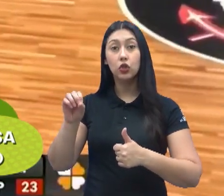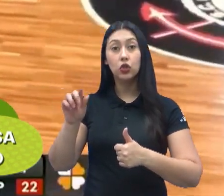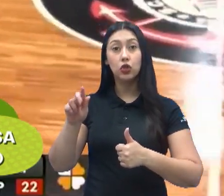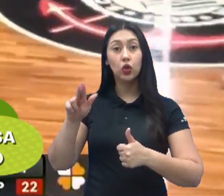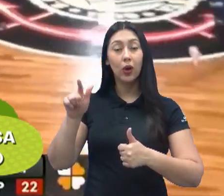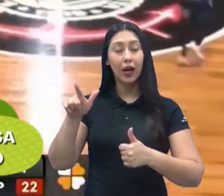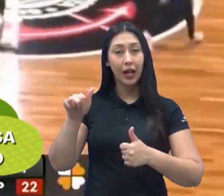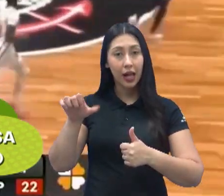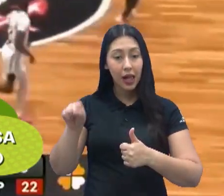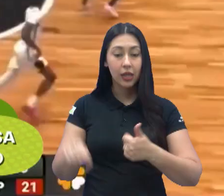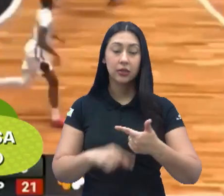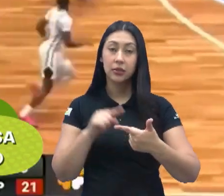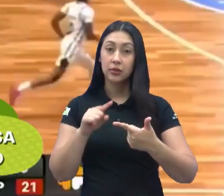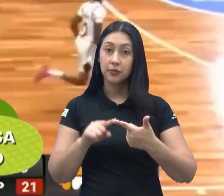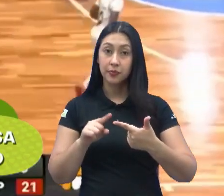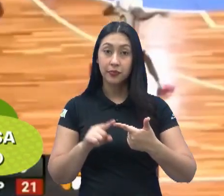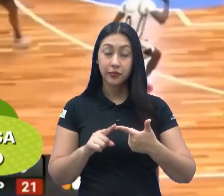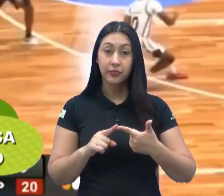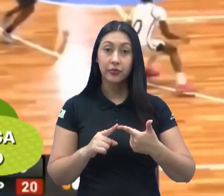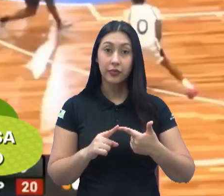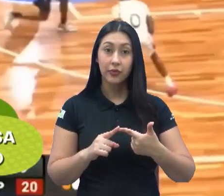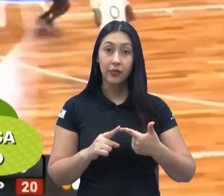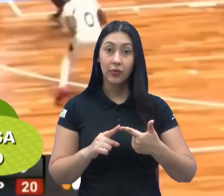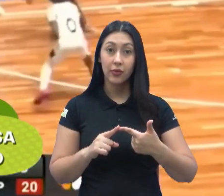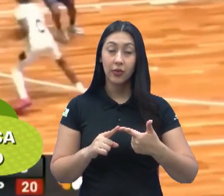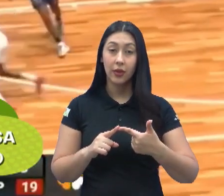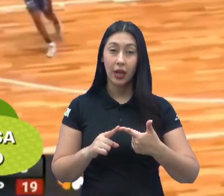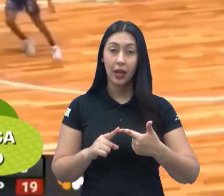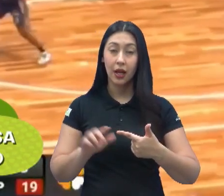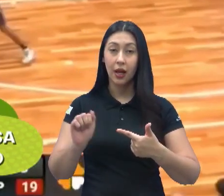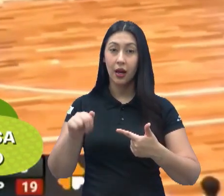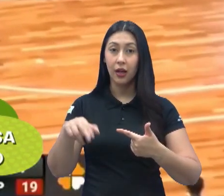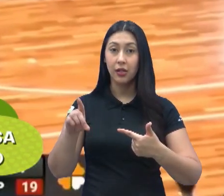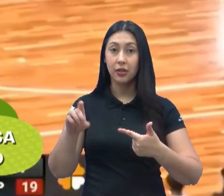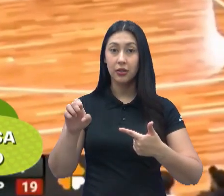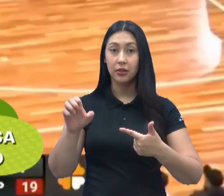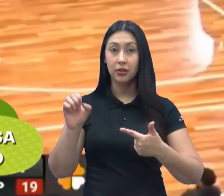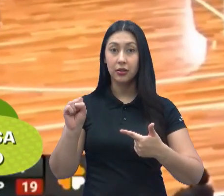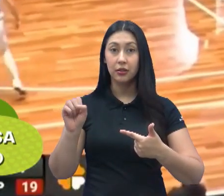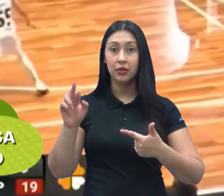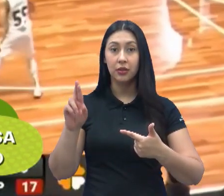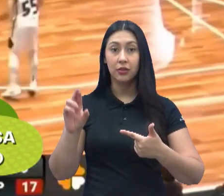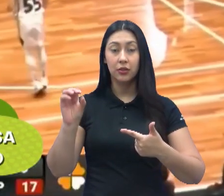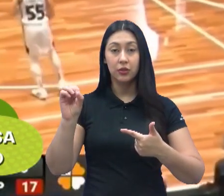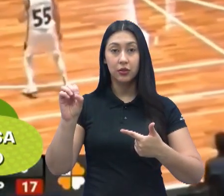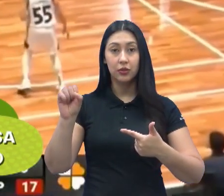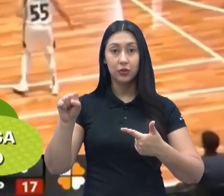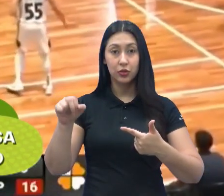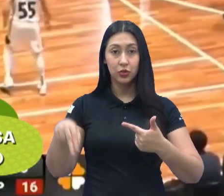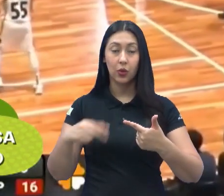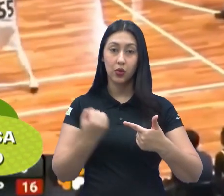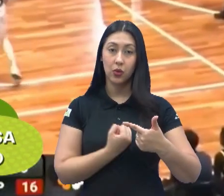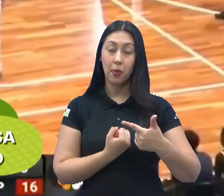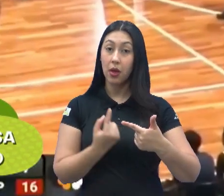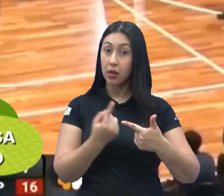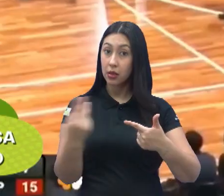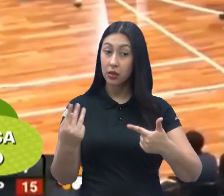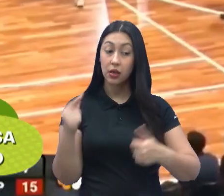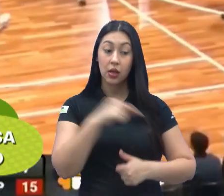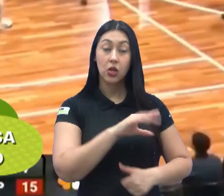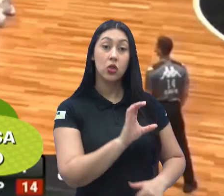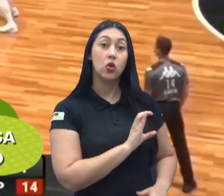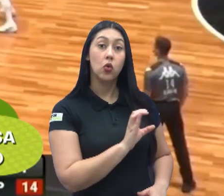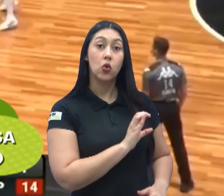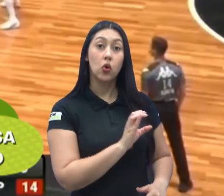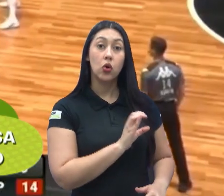3 assistências para ele, double-double para ele, seguido pelo pivô Anderson Rodrigues com 13 pontos. Pelo lado corintiano, o ala Rafael